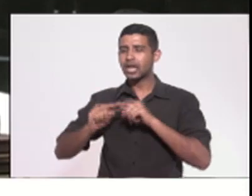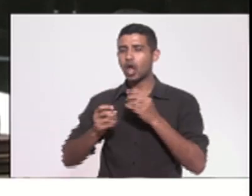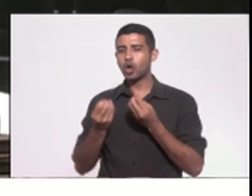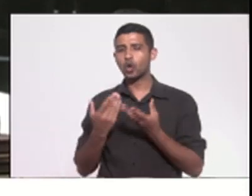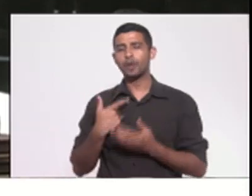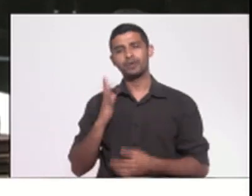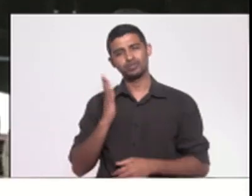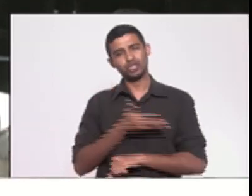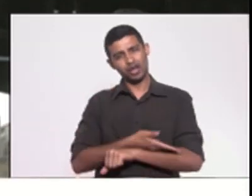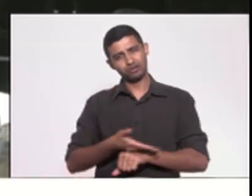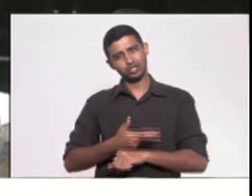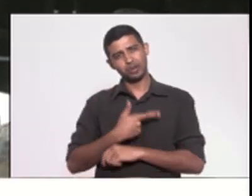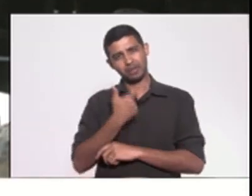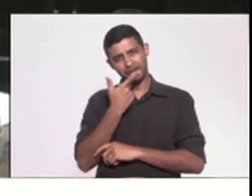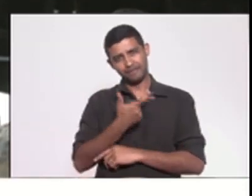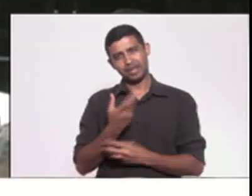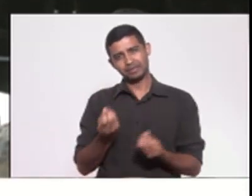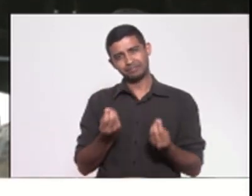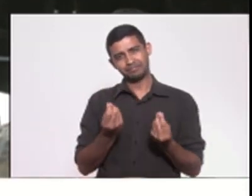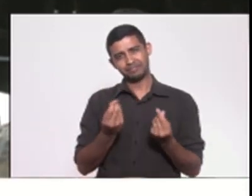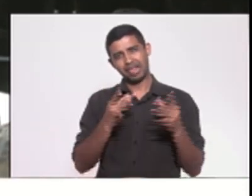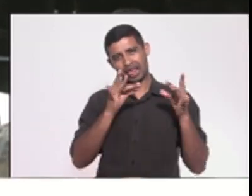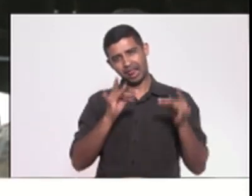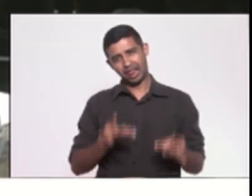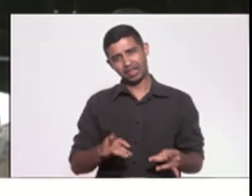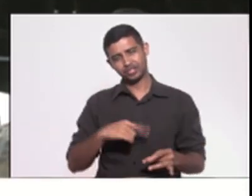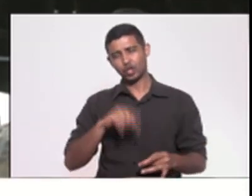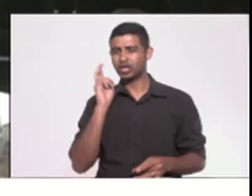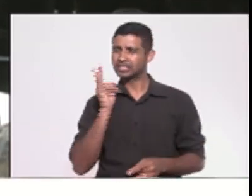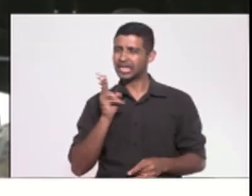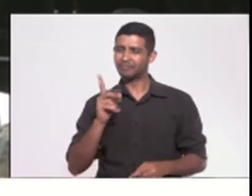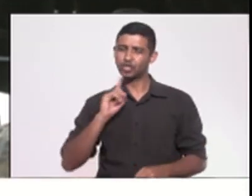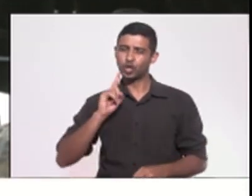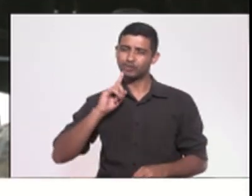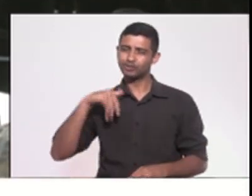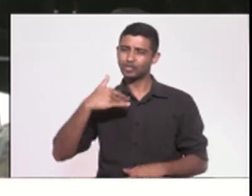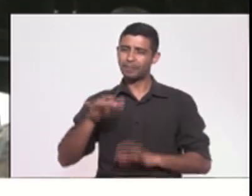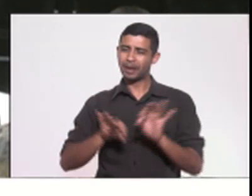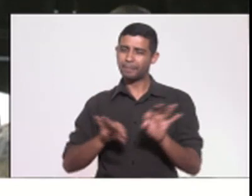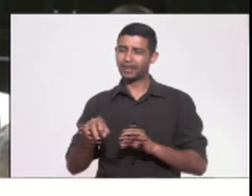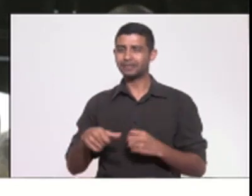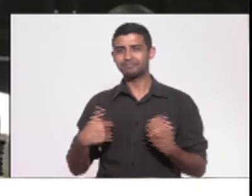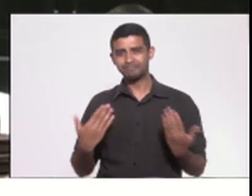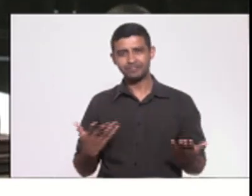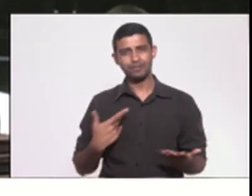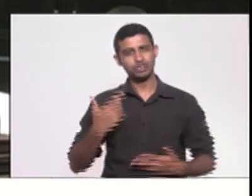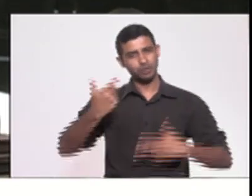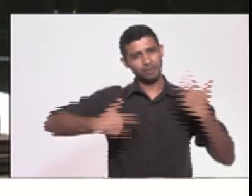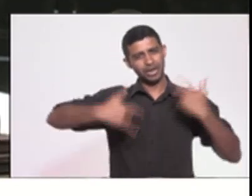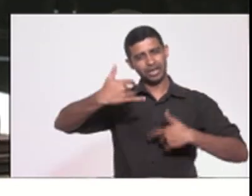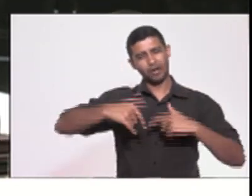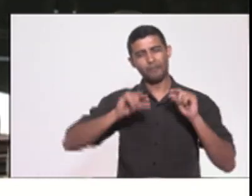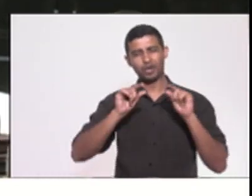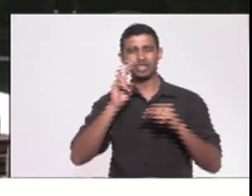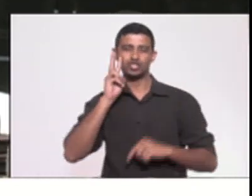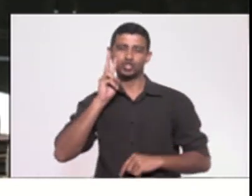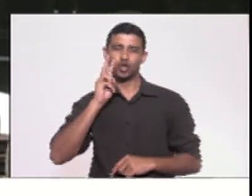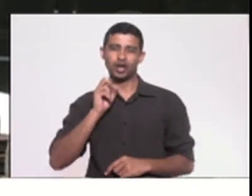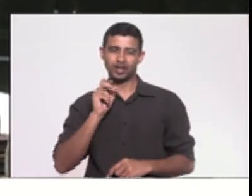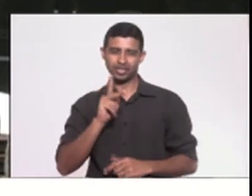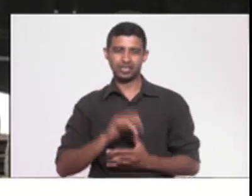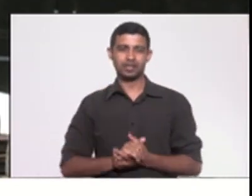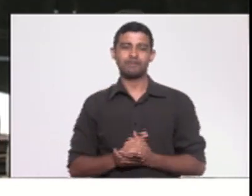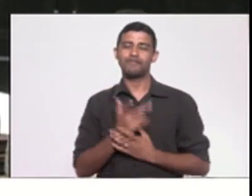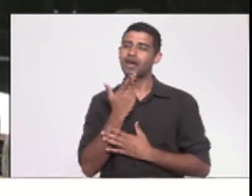habituado a falar do meu negócio com bastante brevidade, porque a gente faz pitches todos os dias. Então, vou contar um pouquinho da nossa história, tá? Falar